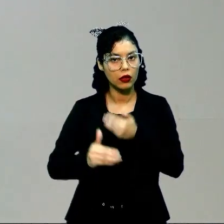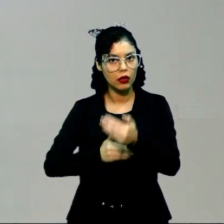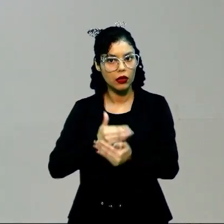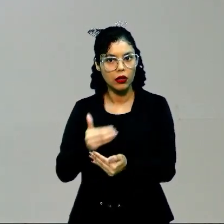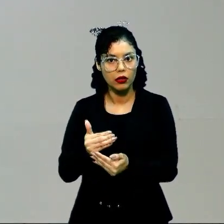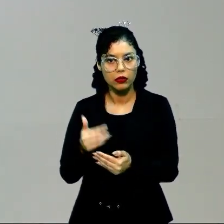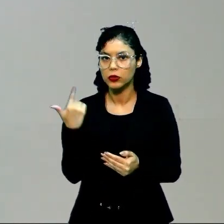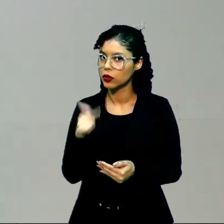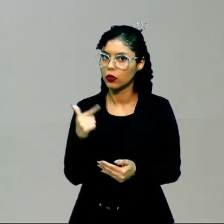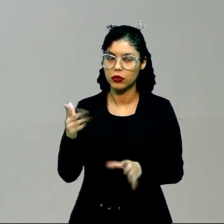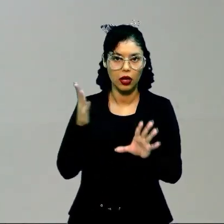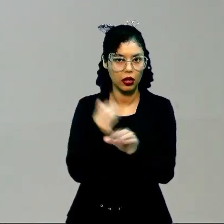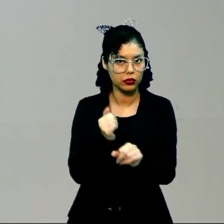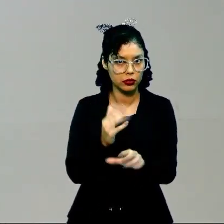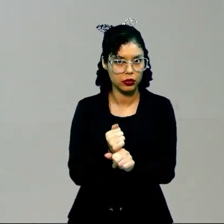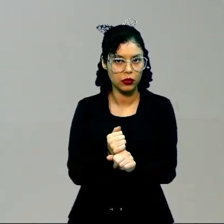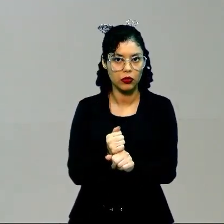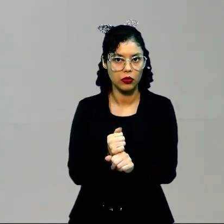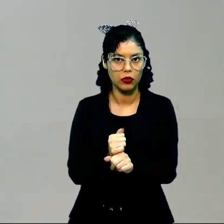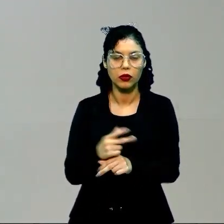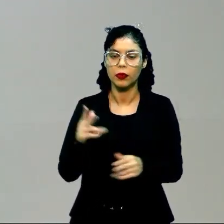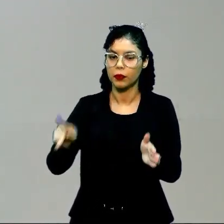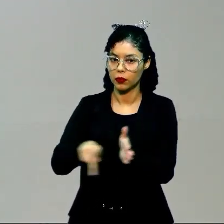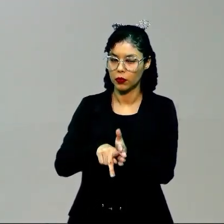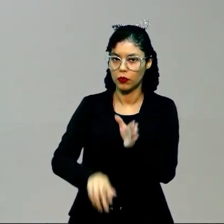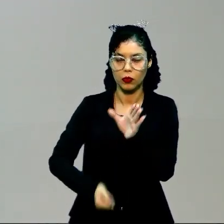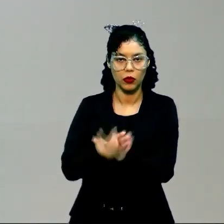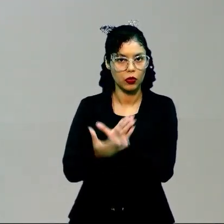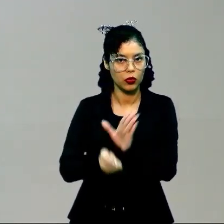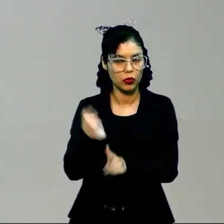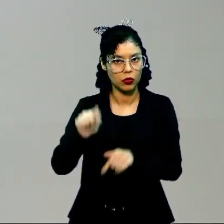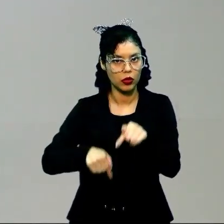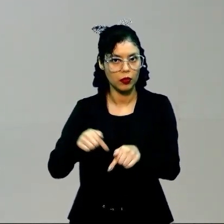em que não há adição de produto químico, onde há apenas uma